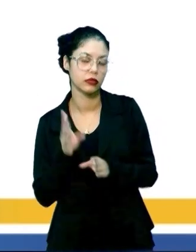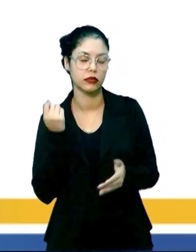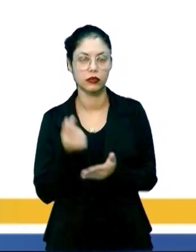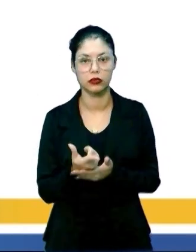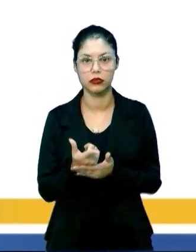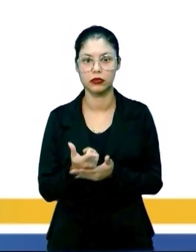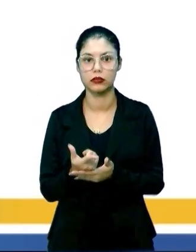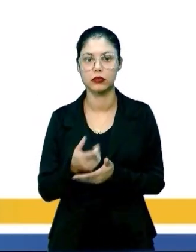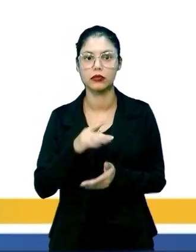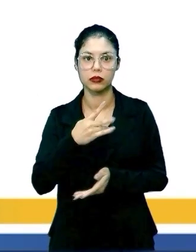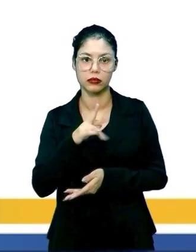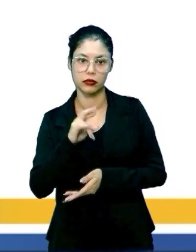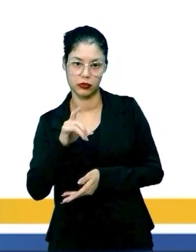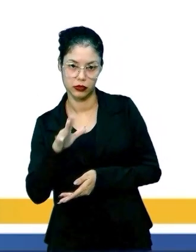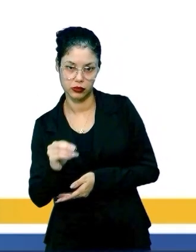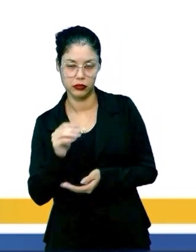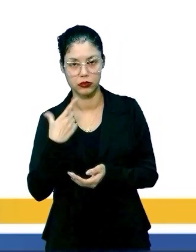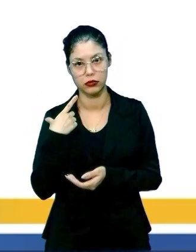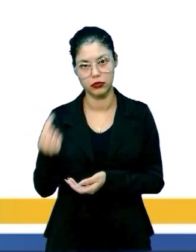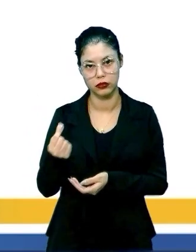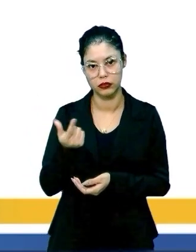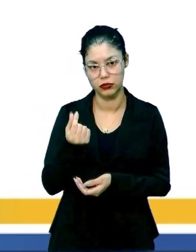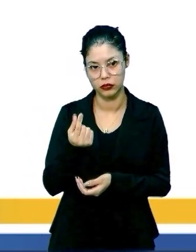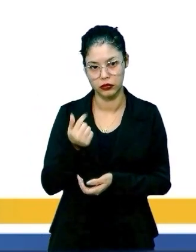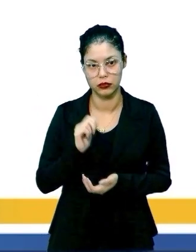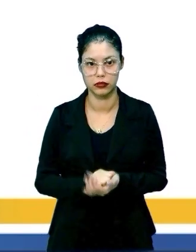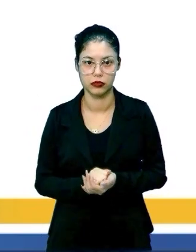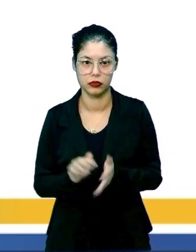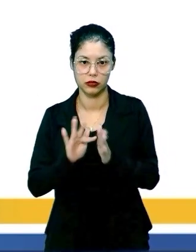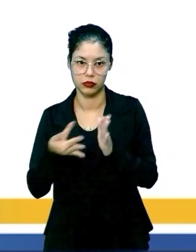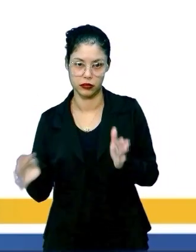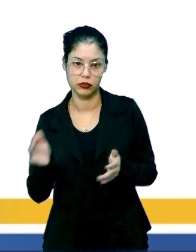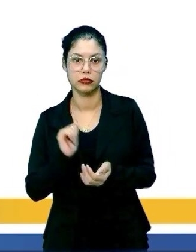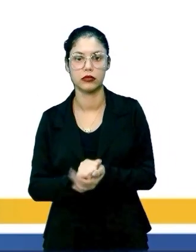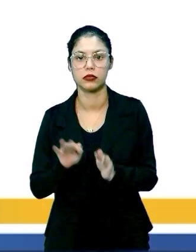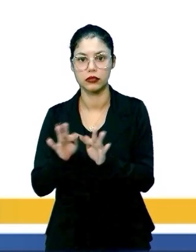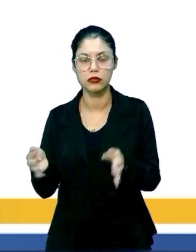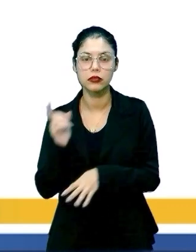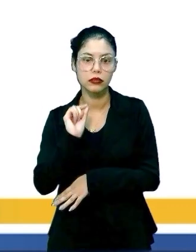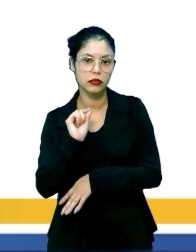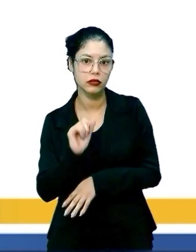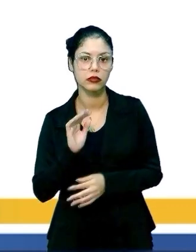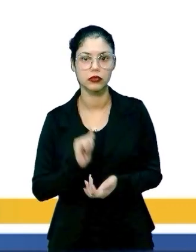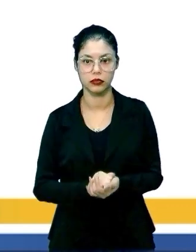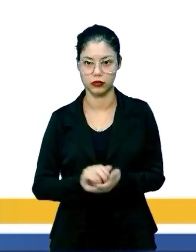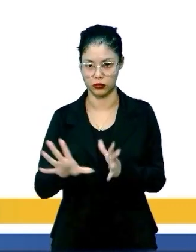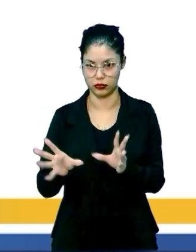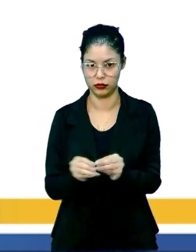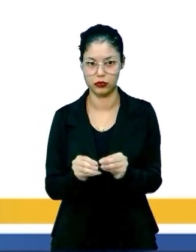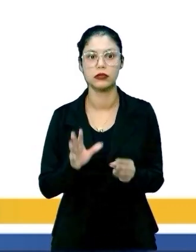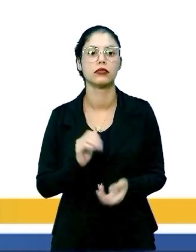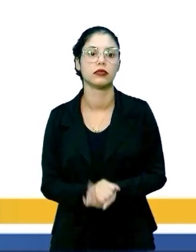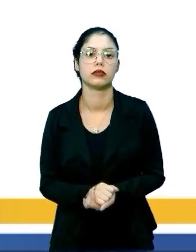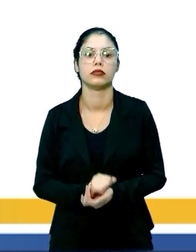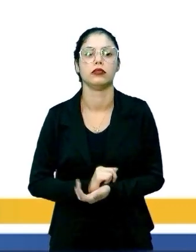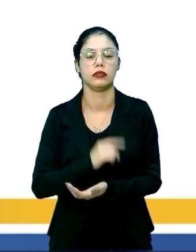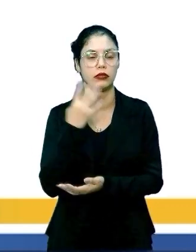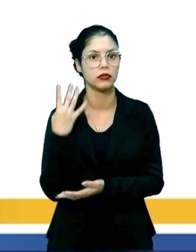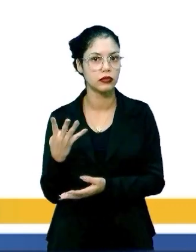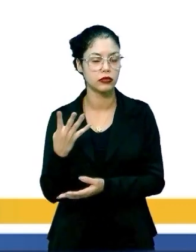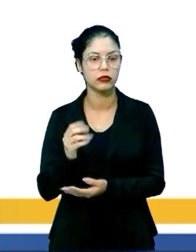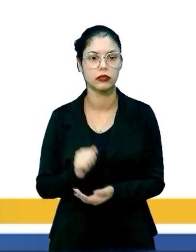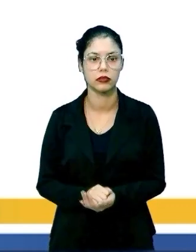compras parceladas e empréstimo, o dinheiro que sai. A fórmula do juros simples é bastante enxuta e considera